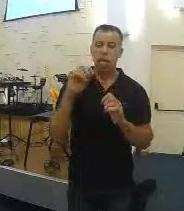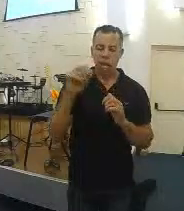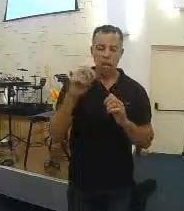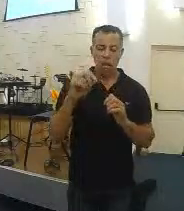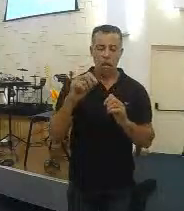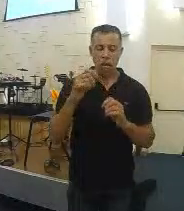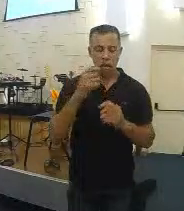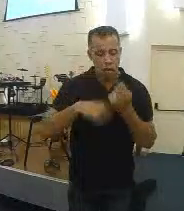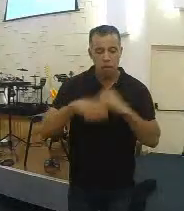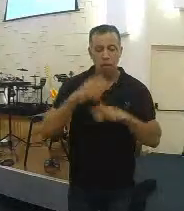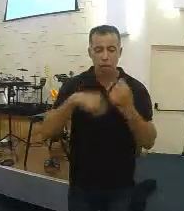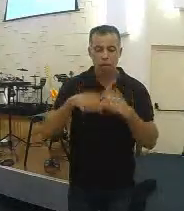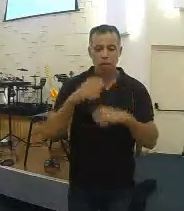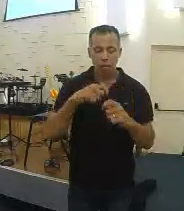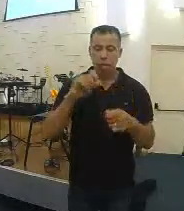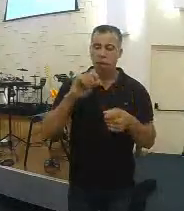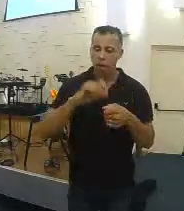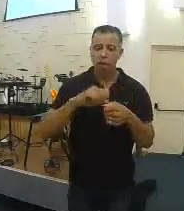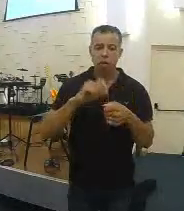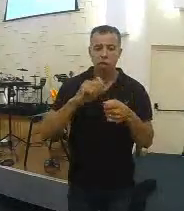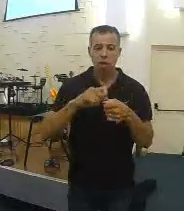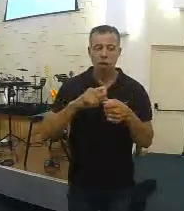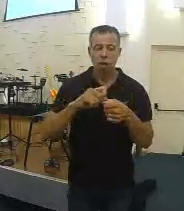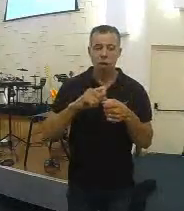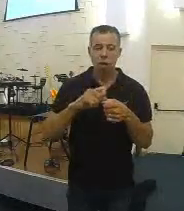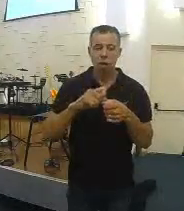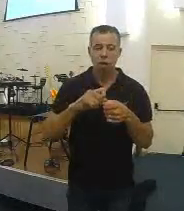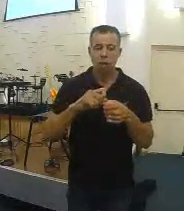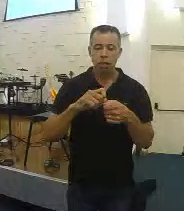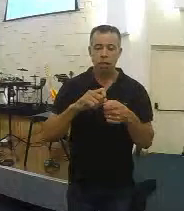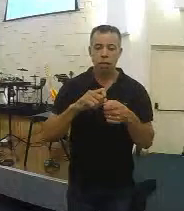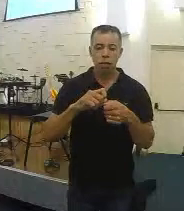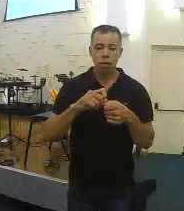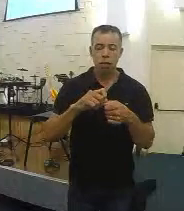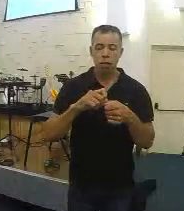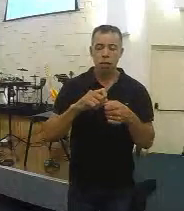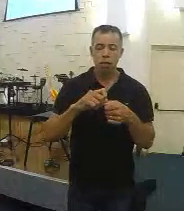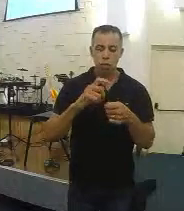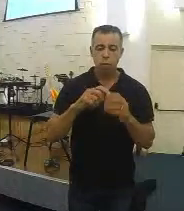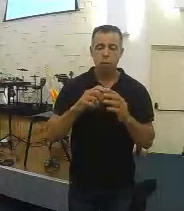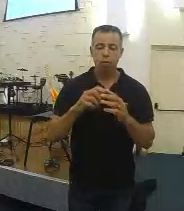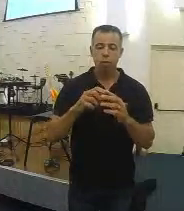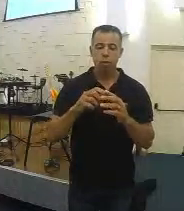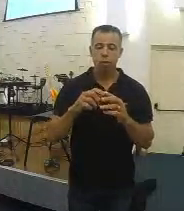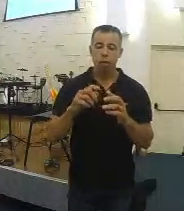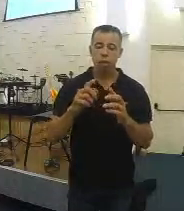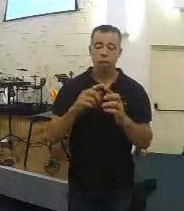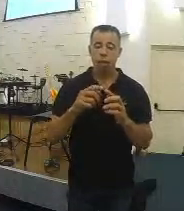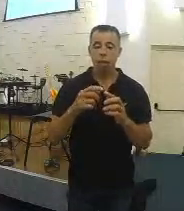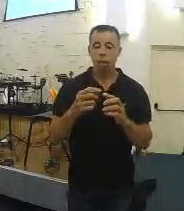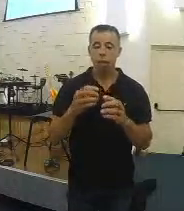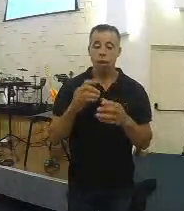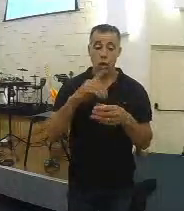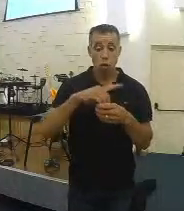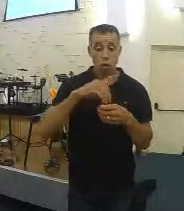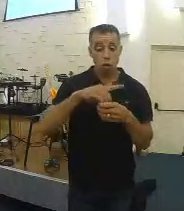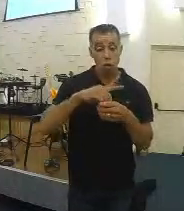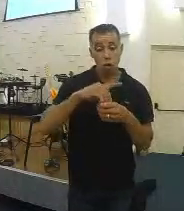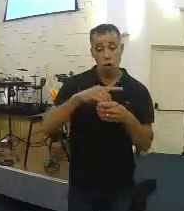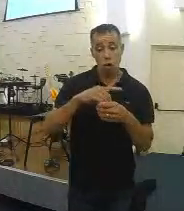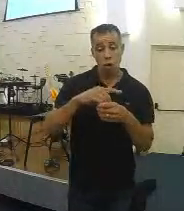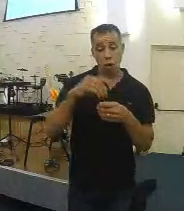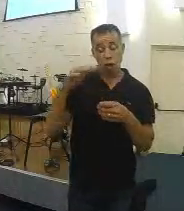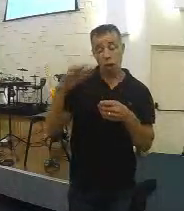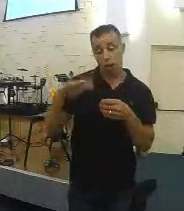vamos para o mercado batalhar. Até quem ofereça desconto no dízimo. Eu não estou brincando, isso